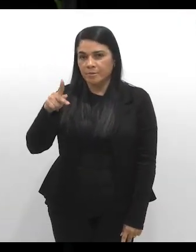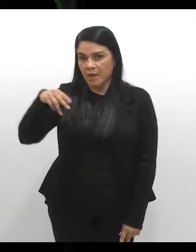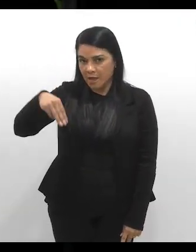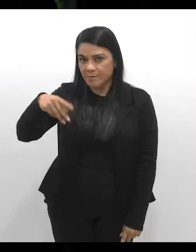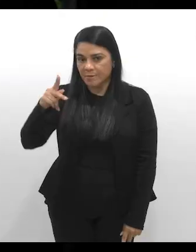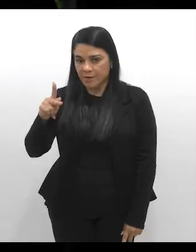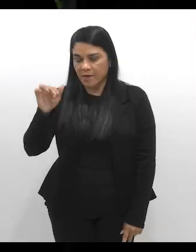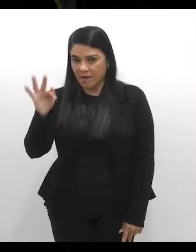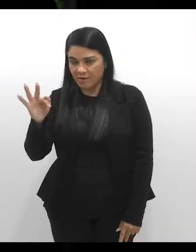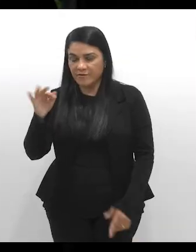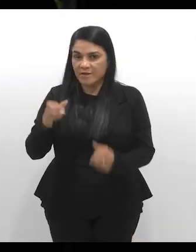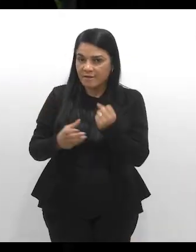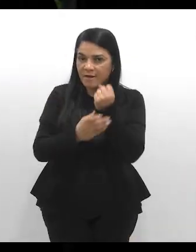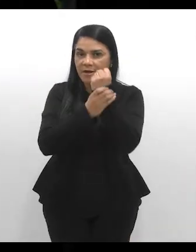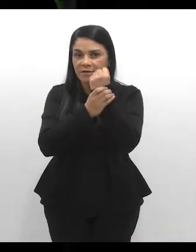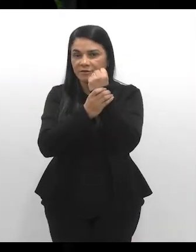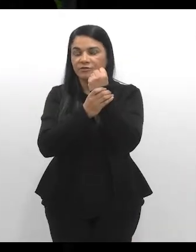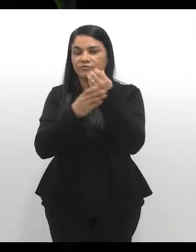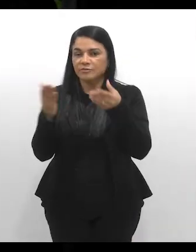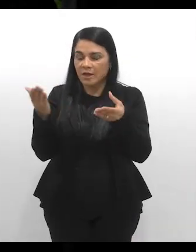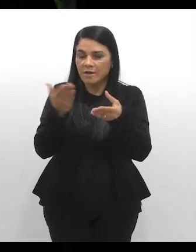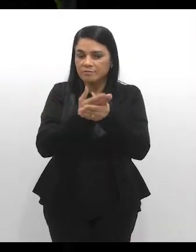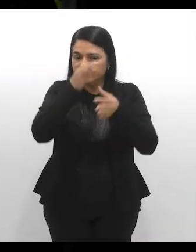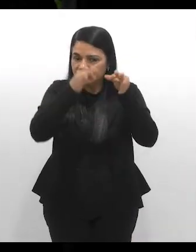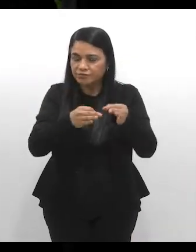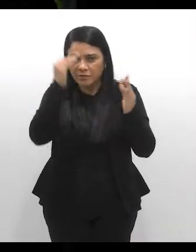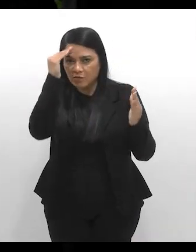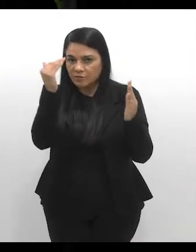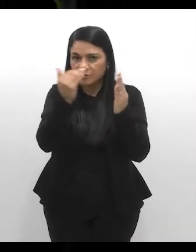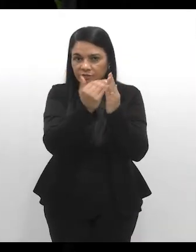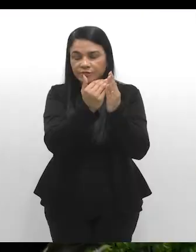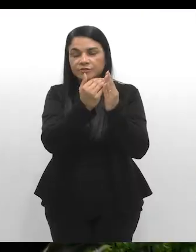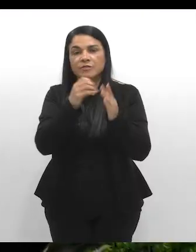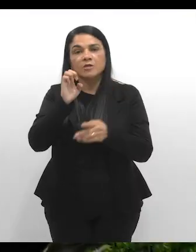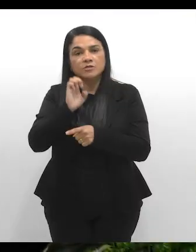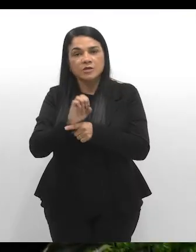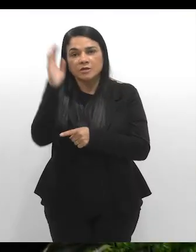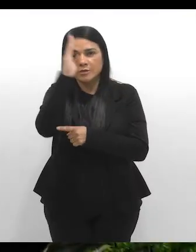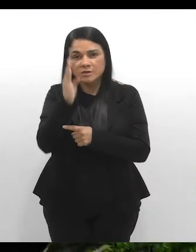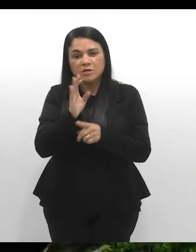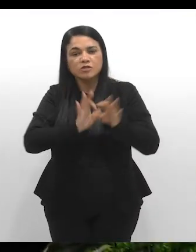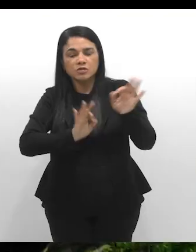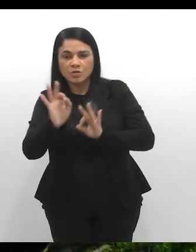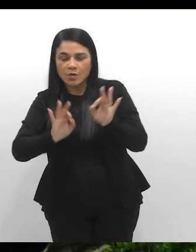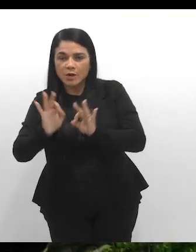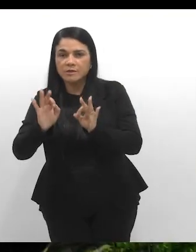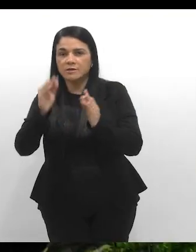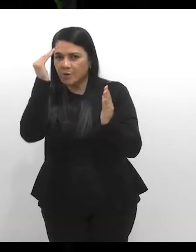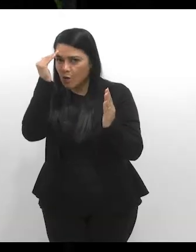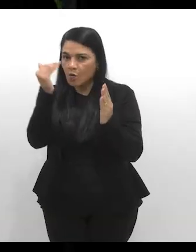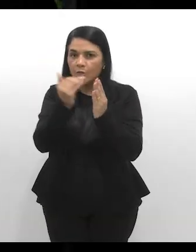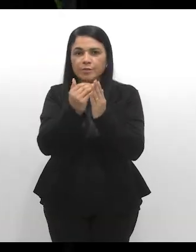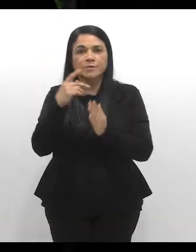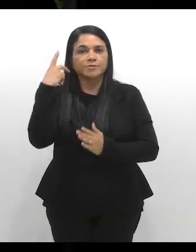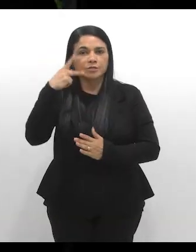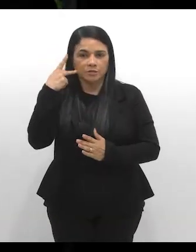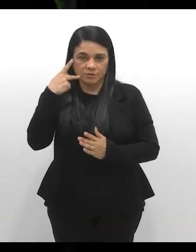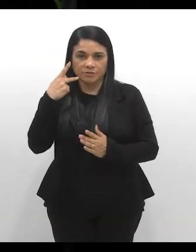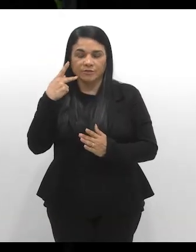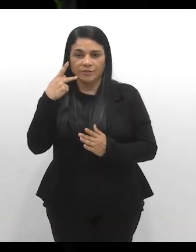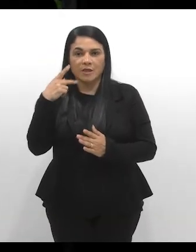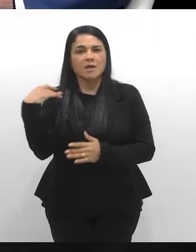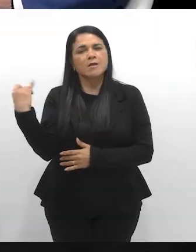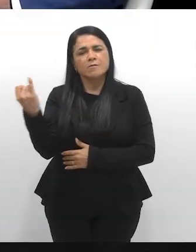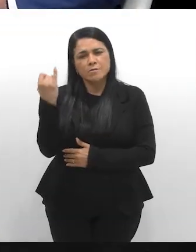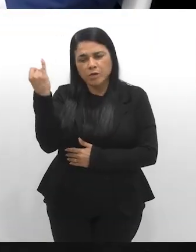garantir que isso aconteça, que a sentença seja cumprida e que o Estado brasileiro efetivamente se organize para cumprir essas políticas.